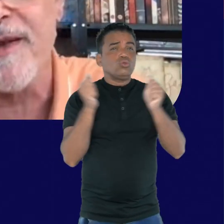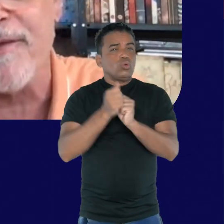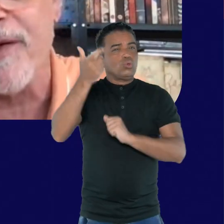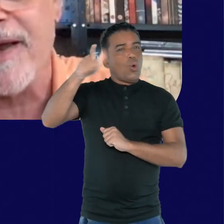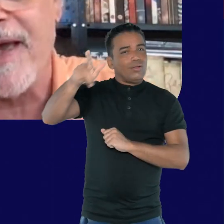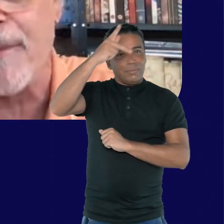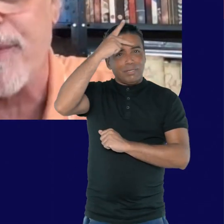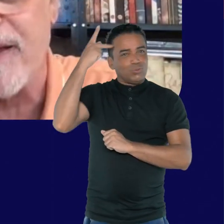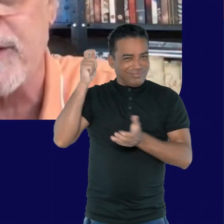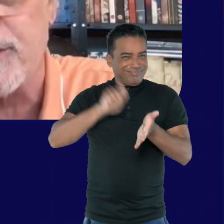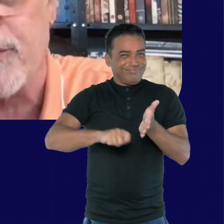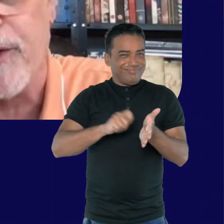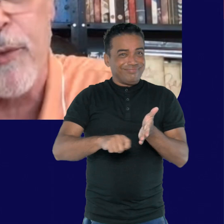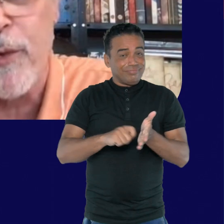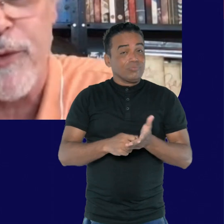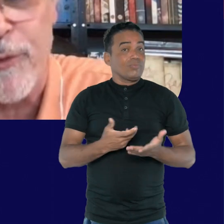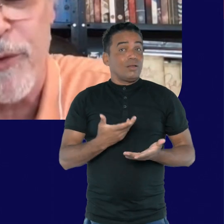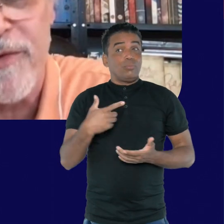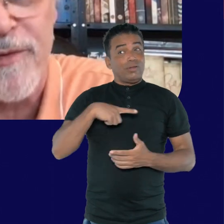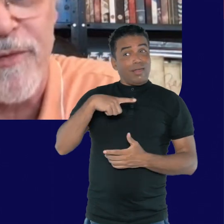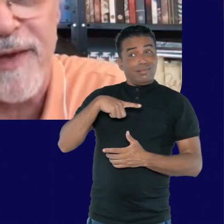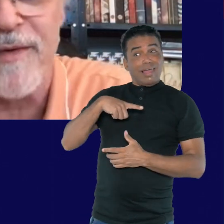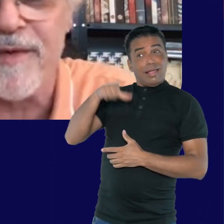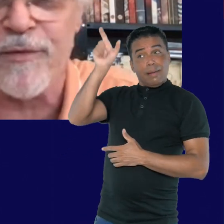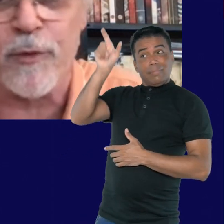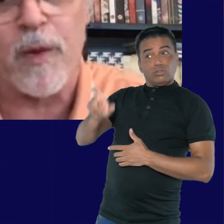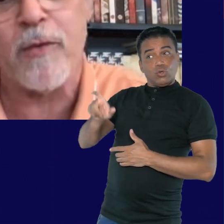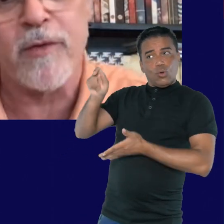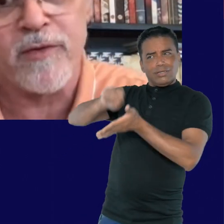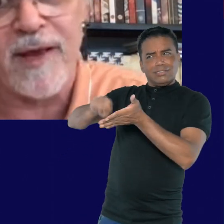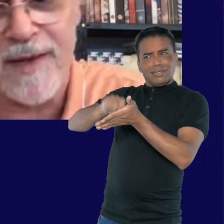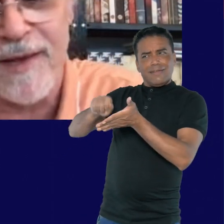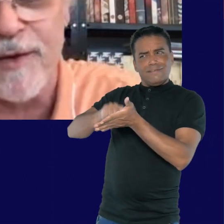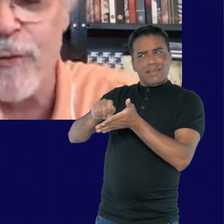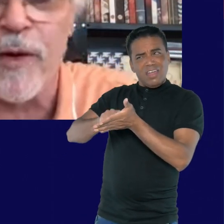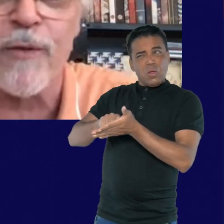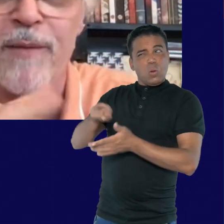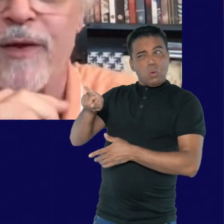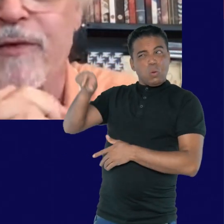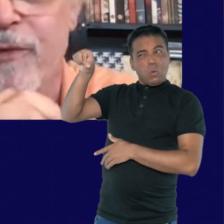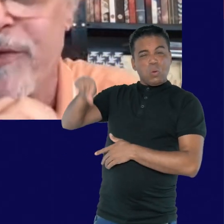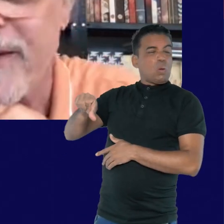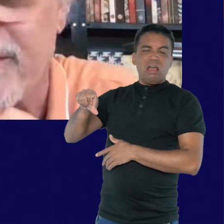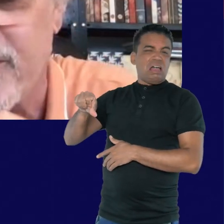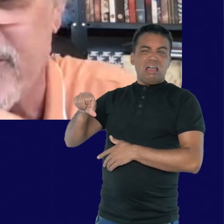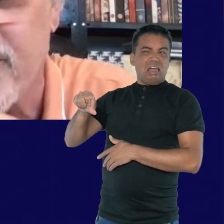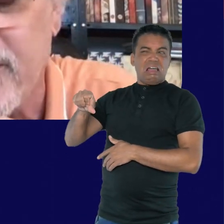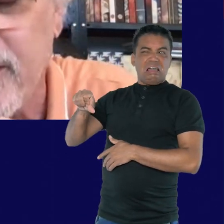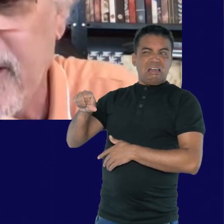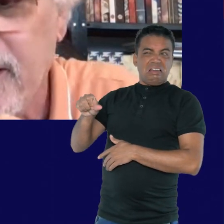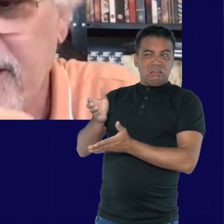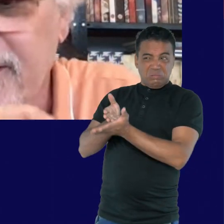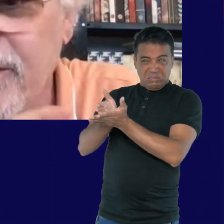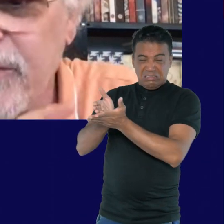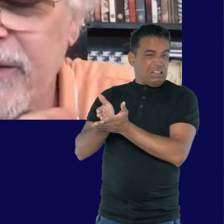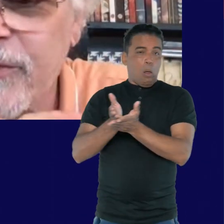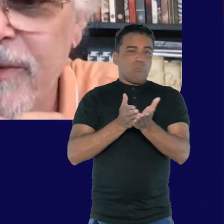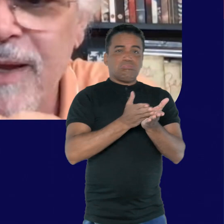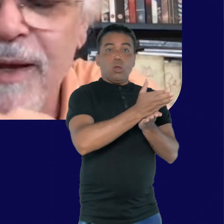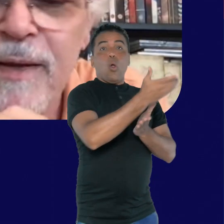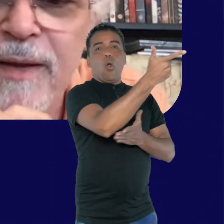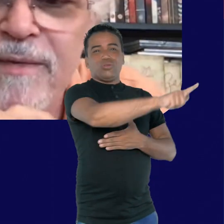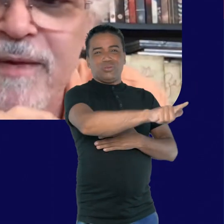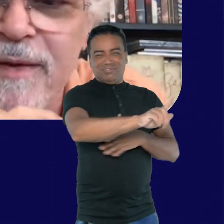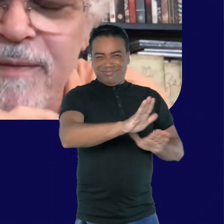modo de escrever que aprende porque o outro autor você vê que escreveu mal, então, assim, aquele não é o caminho que você deva seguir. Então,